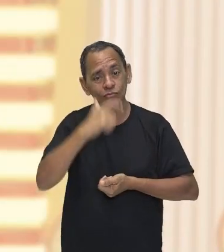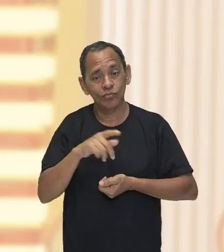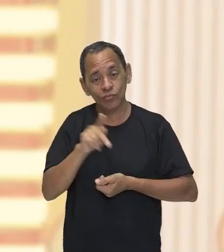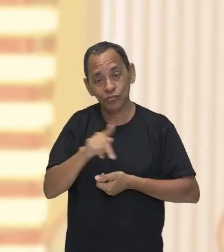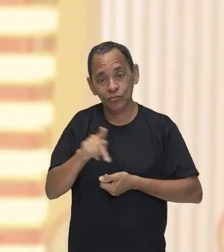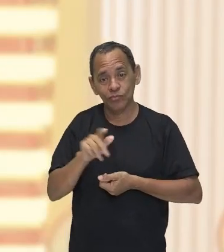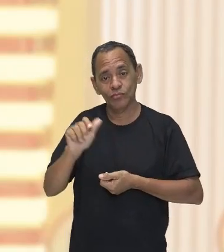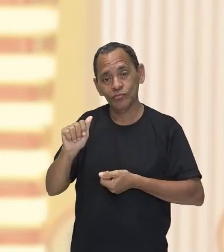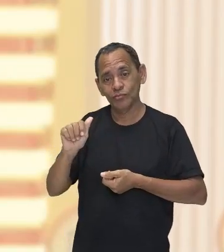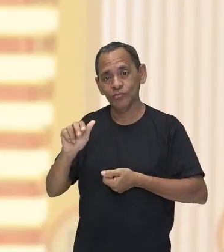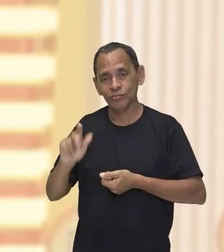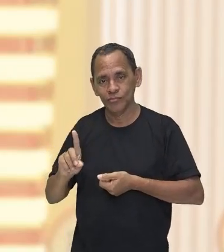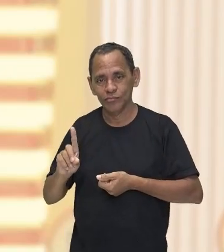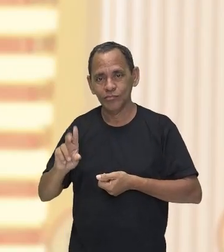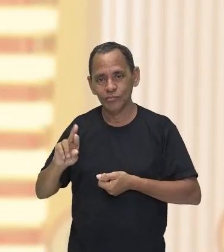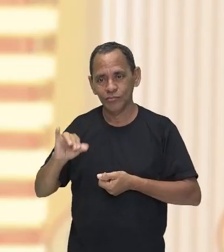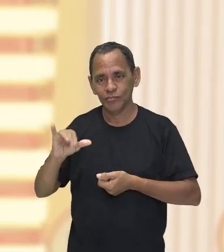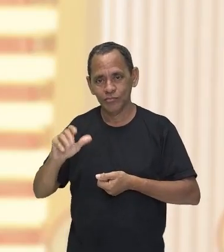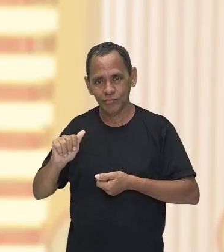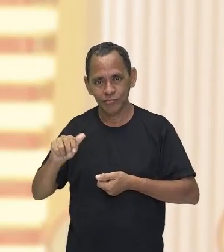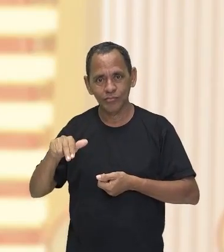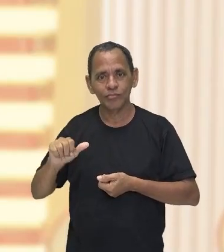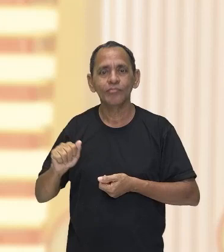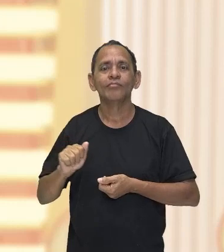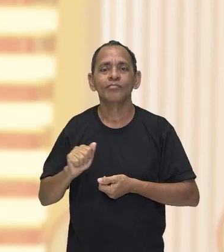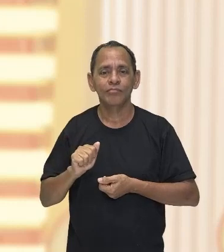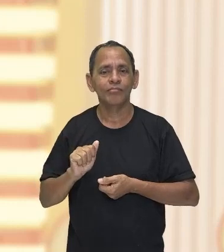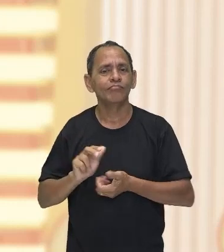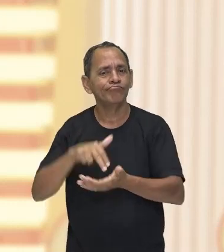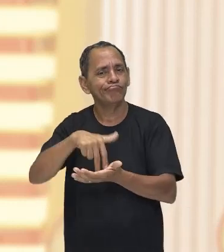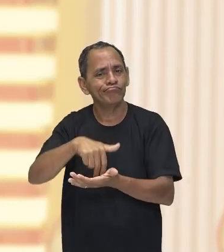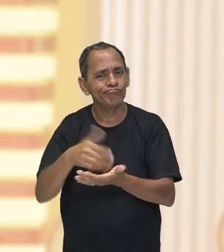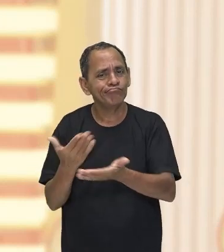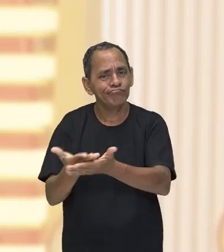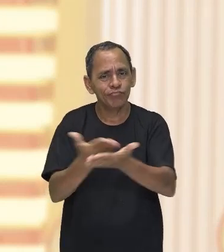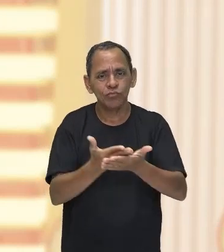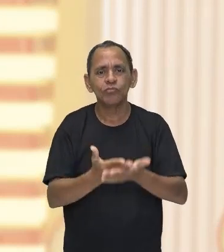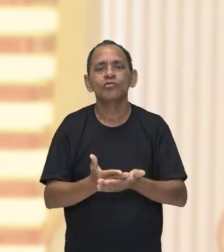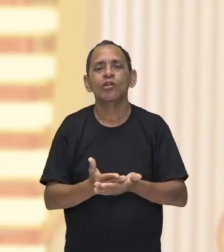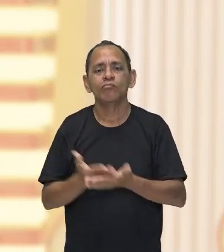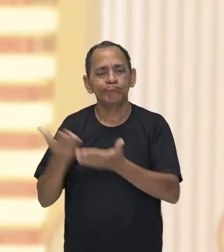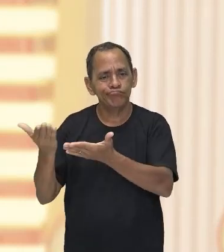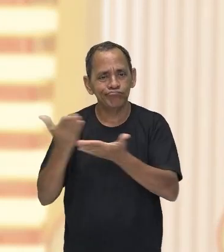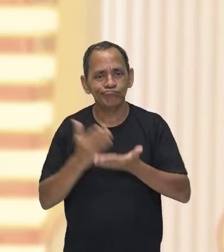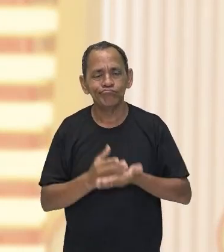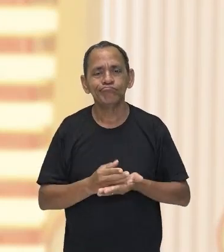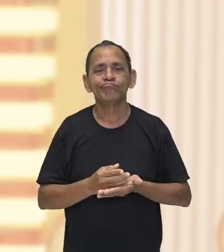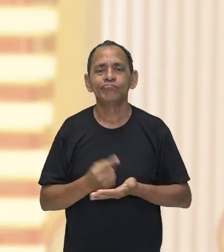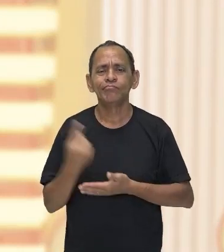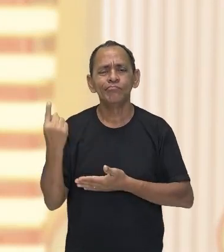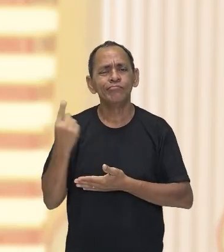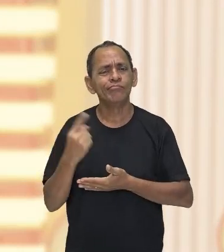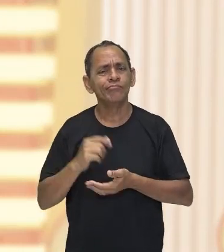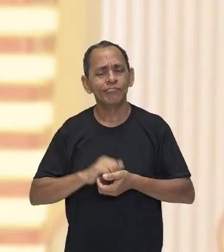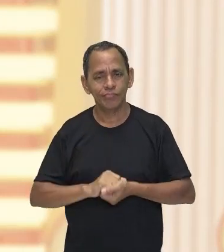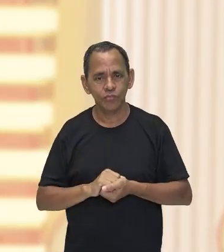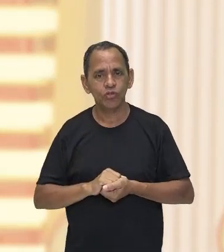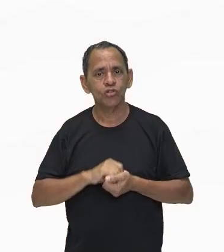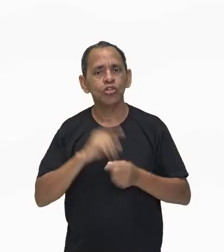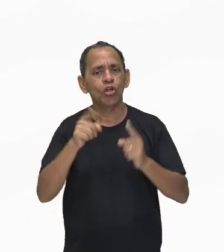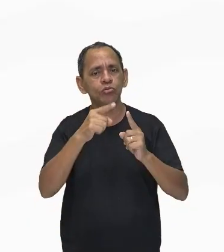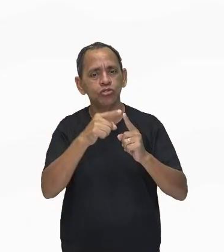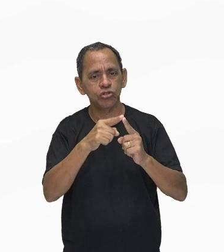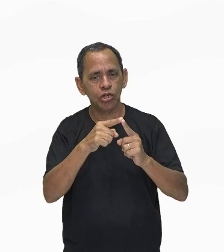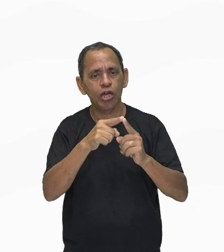professora Adriana Cabral e irei conduzir esta aula. Por isso eu te convido, acompanhe comigo então o objeto e o detalhamento da nossa